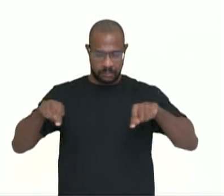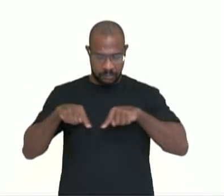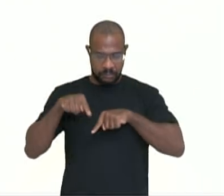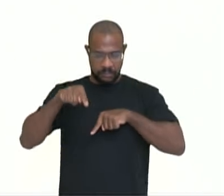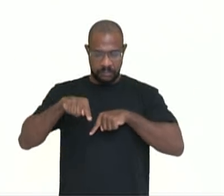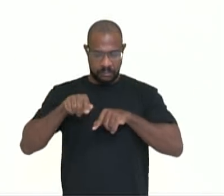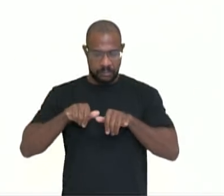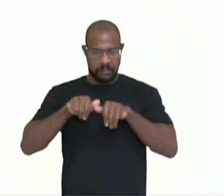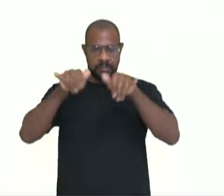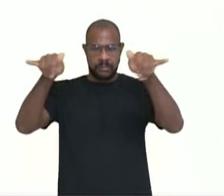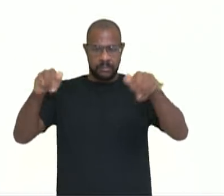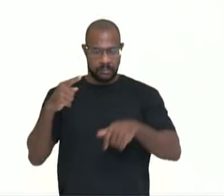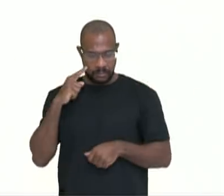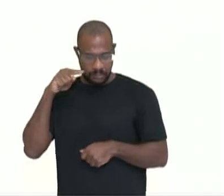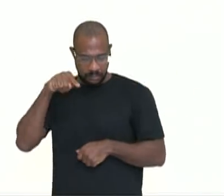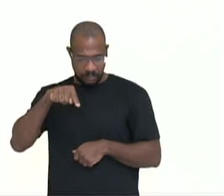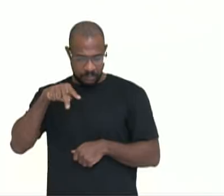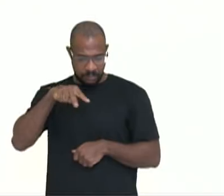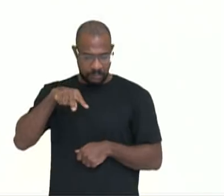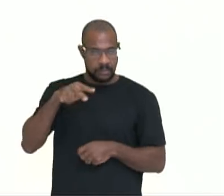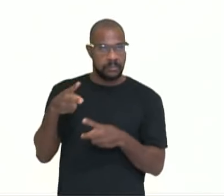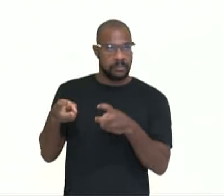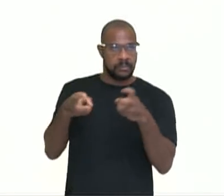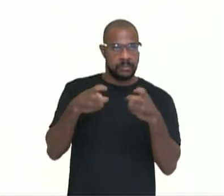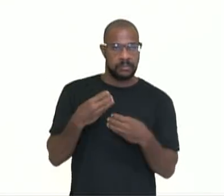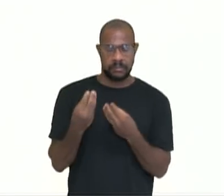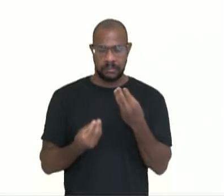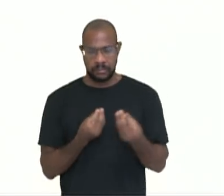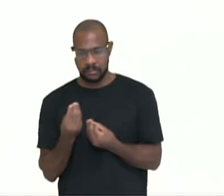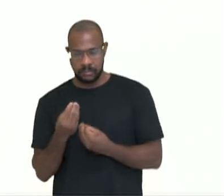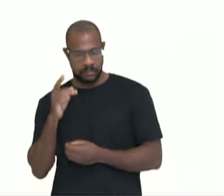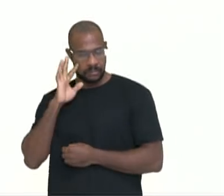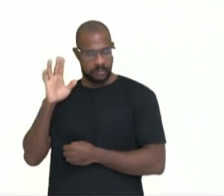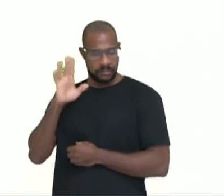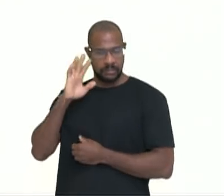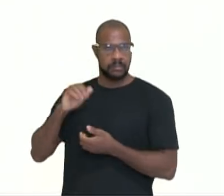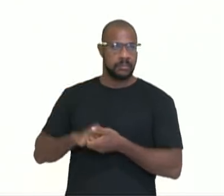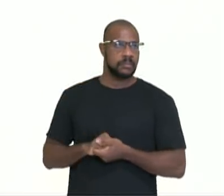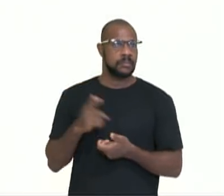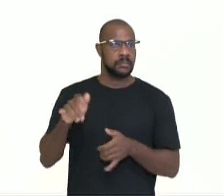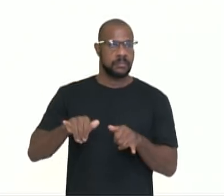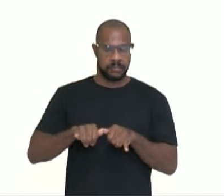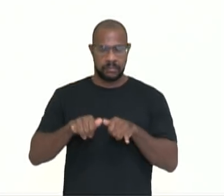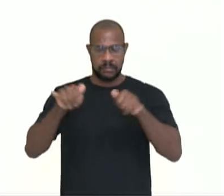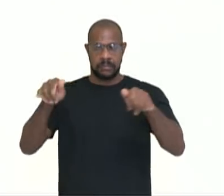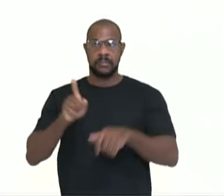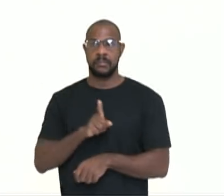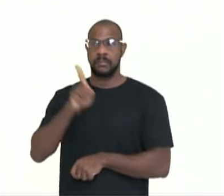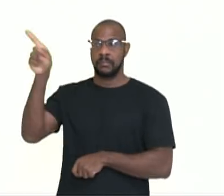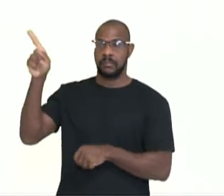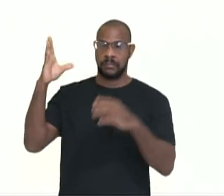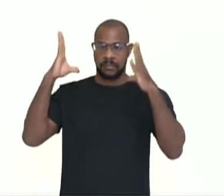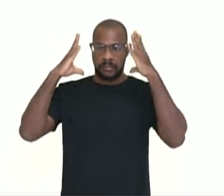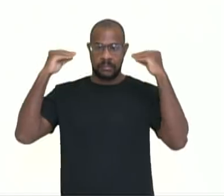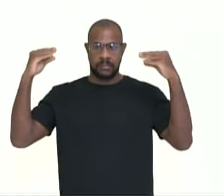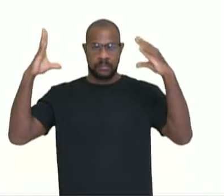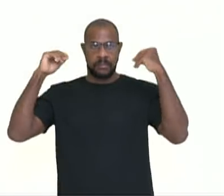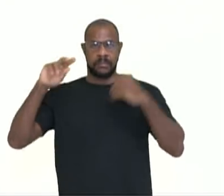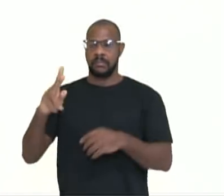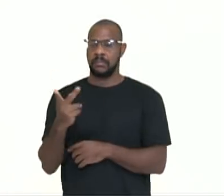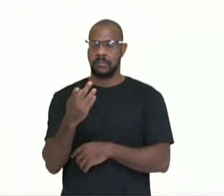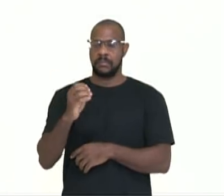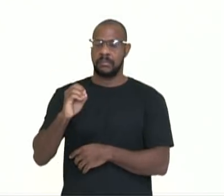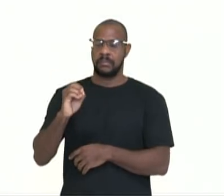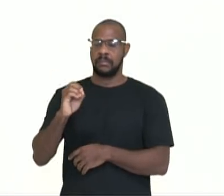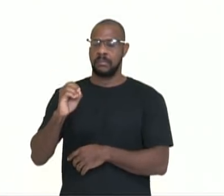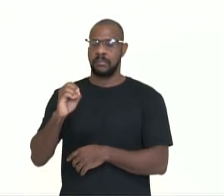imagem é de mentira, mas ela não é. Até deixei a fonte aqui para vocês. É de um aeroporto na Holanda, tá? Então tem a pista circular,